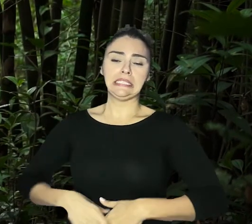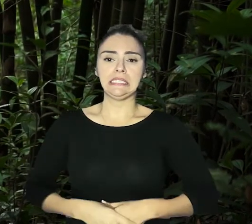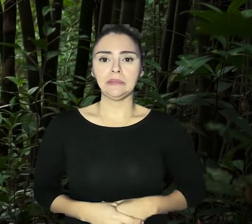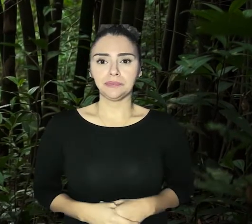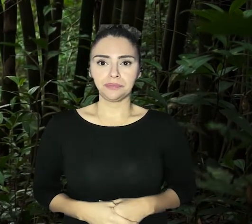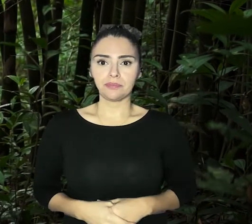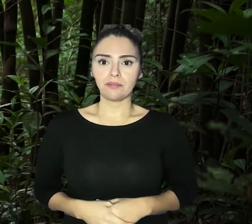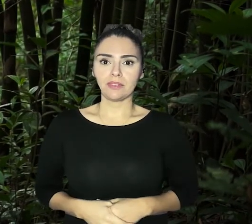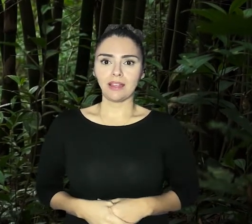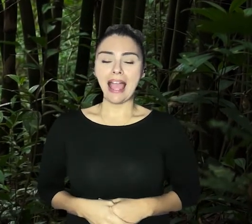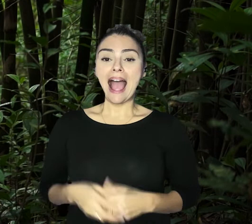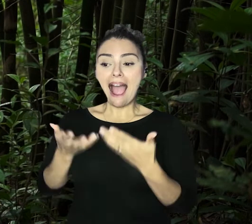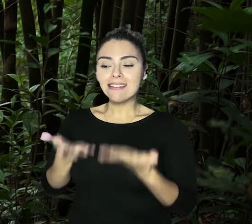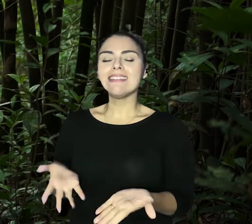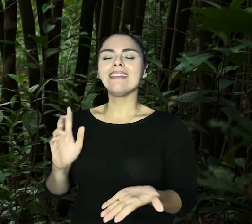Aqui é uma realização,